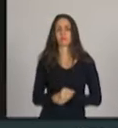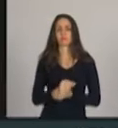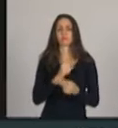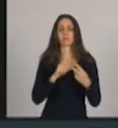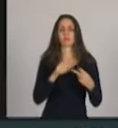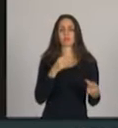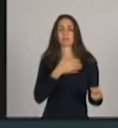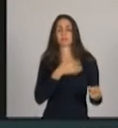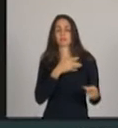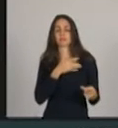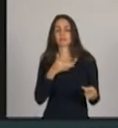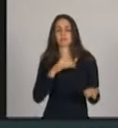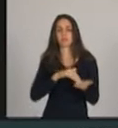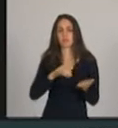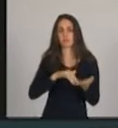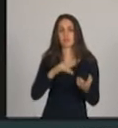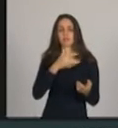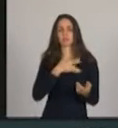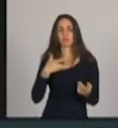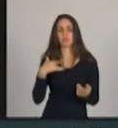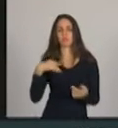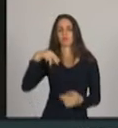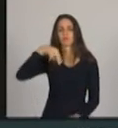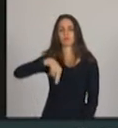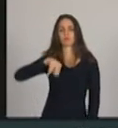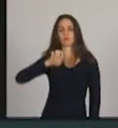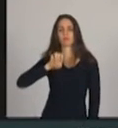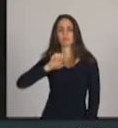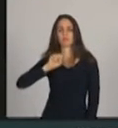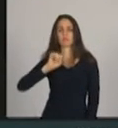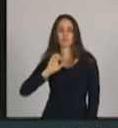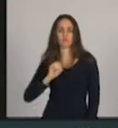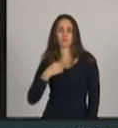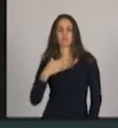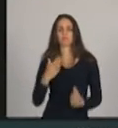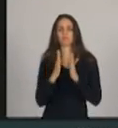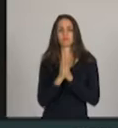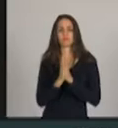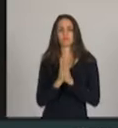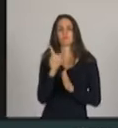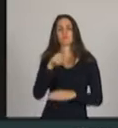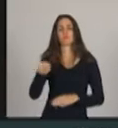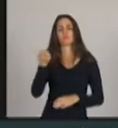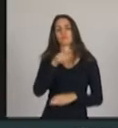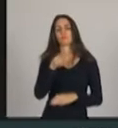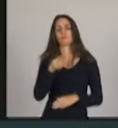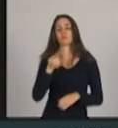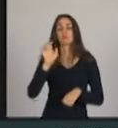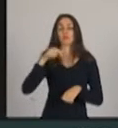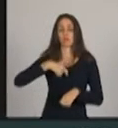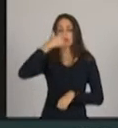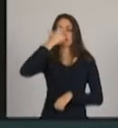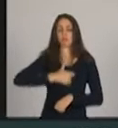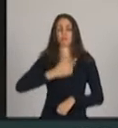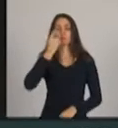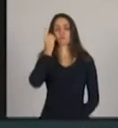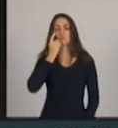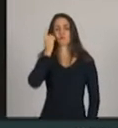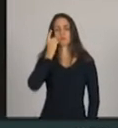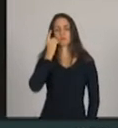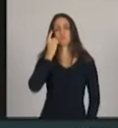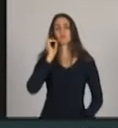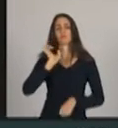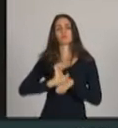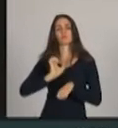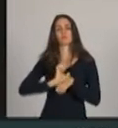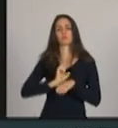Nésio, secretário de Saúde, faço esse apelo, deputado estadual Zé Esmeraldo,